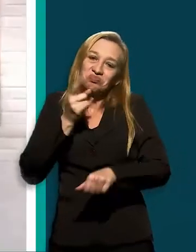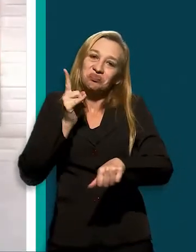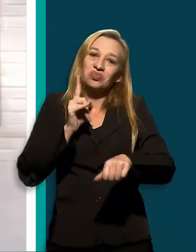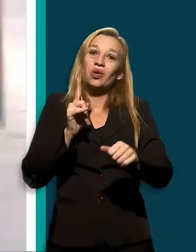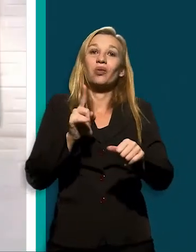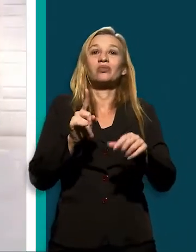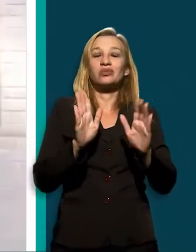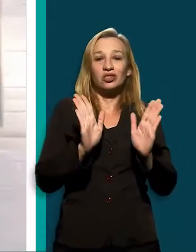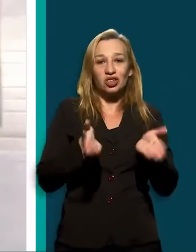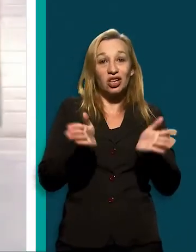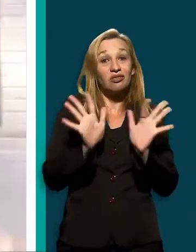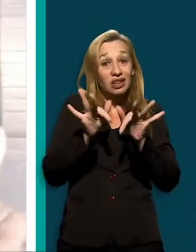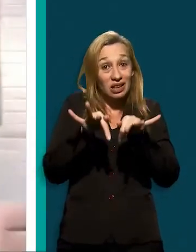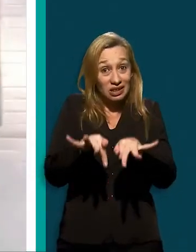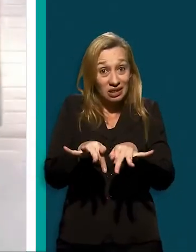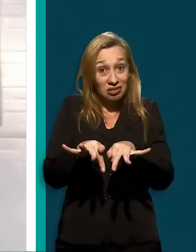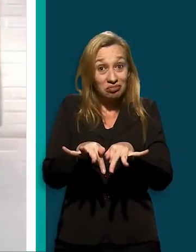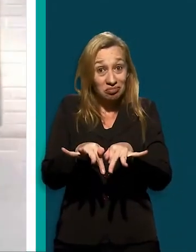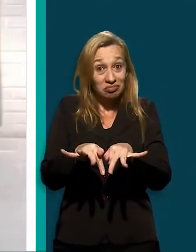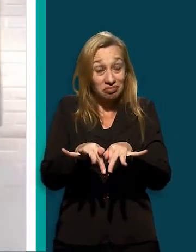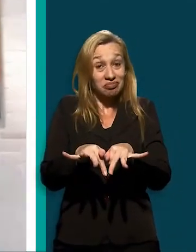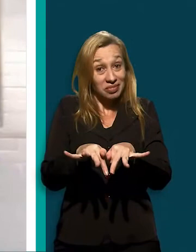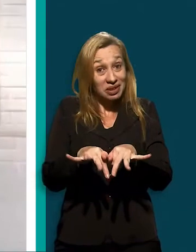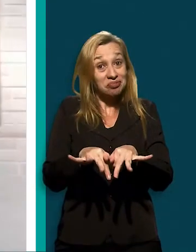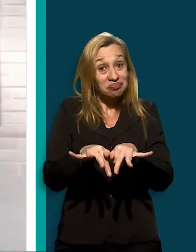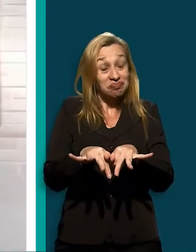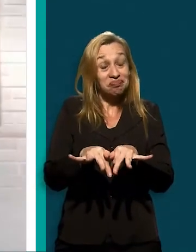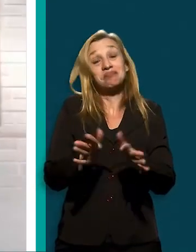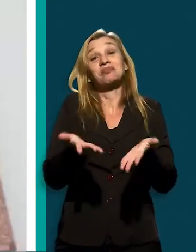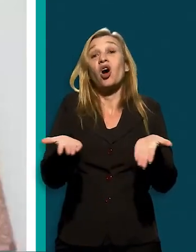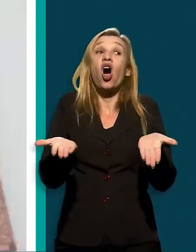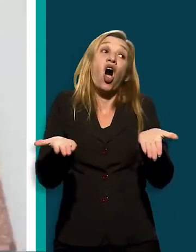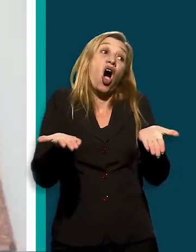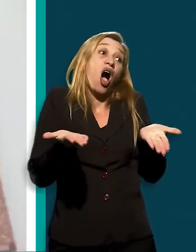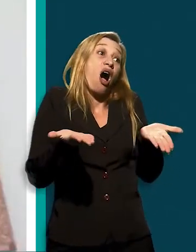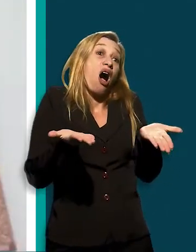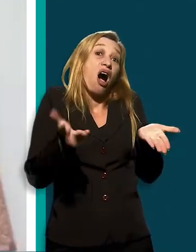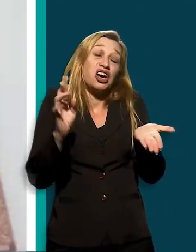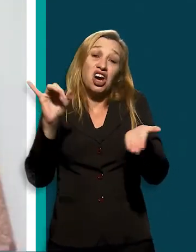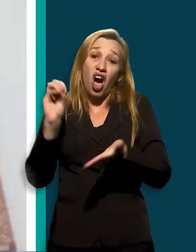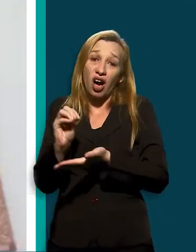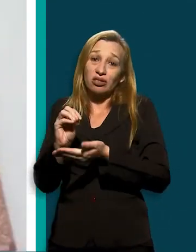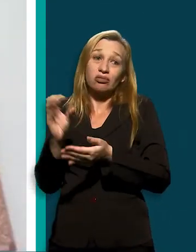infelizmente, né, nosso programa está chegando aqui ao final. Poxa,